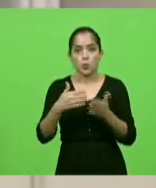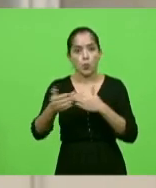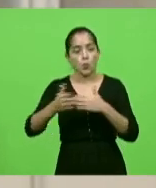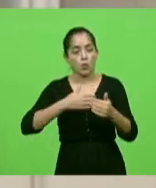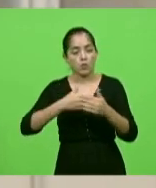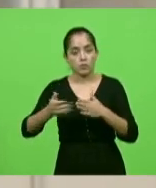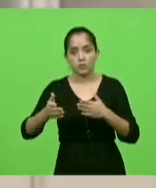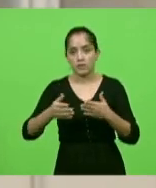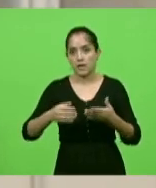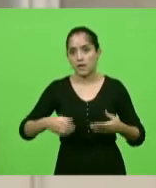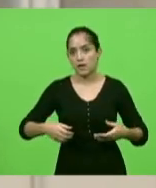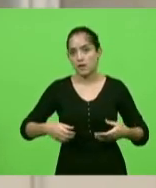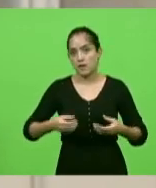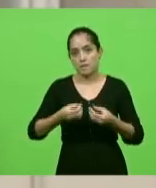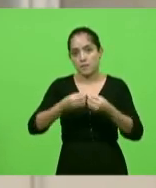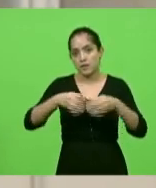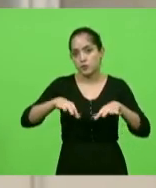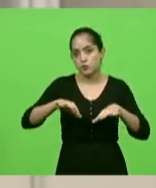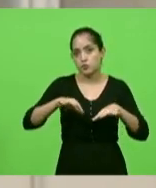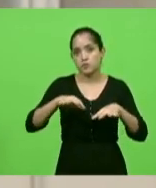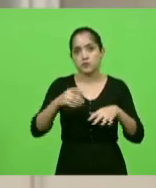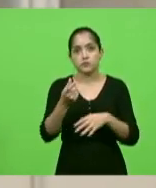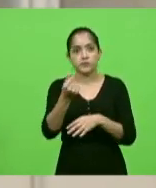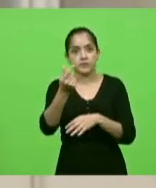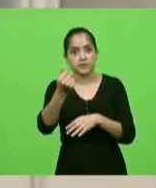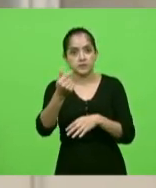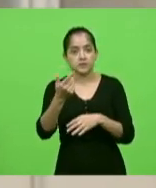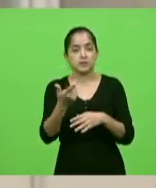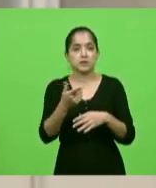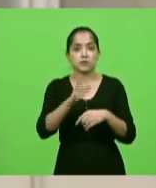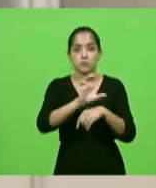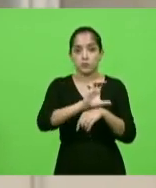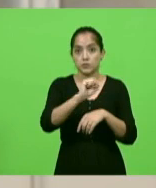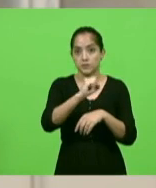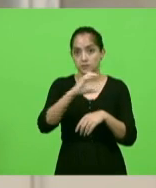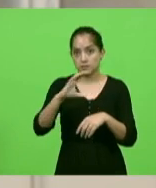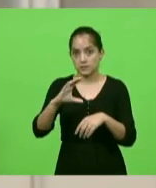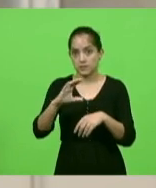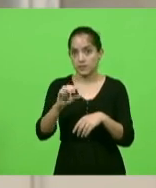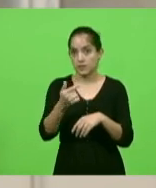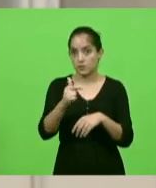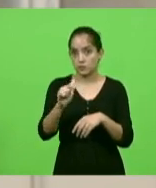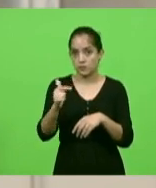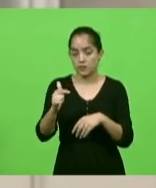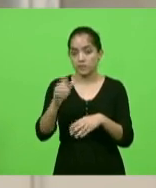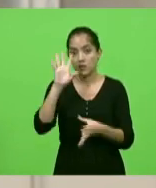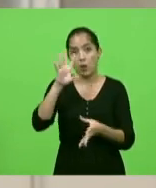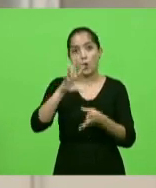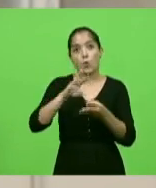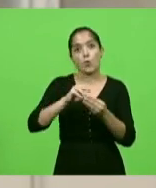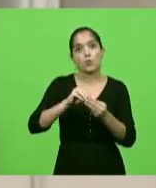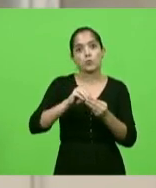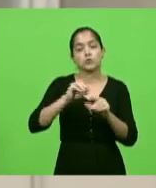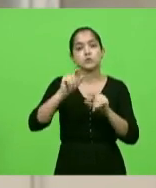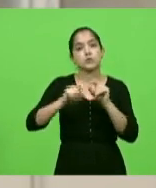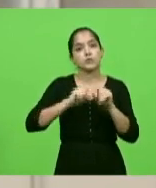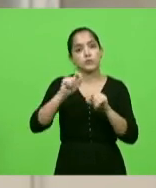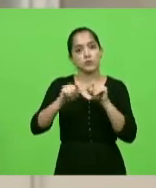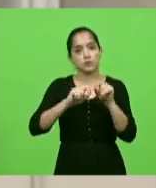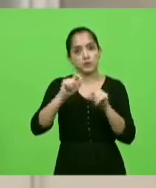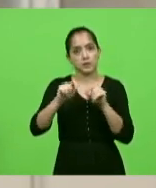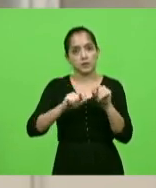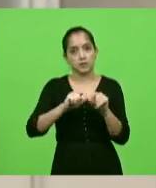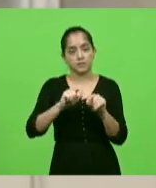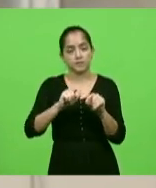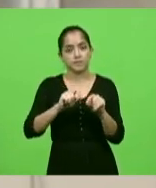qualquer prejuízo financeiro ovo pelo Estado de Santa Catarina a conclusão que se chega